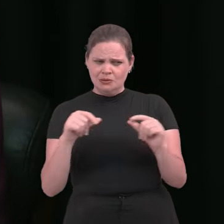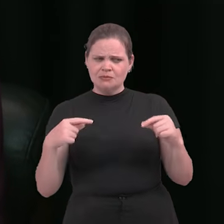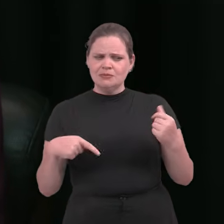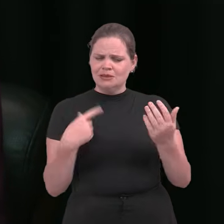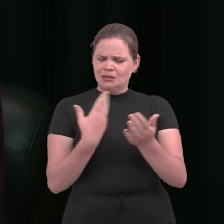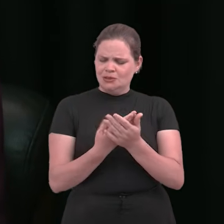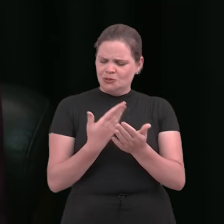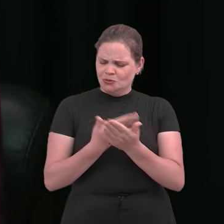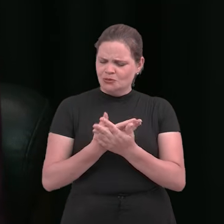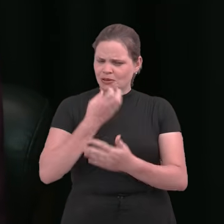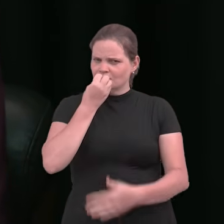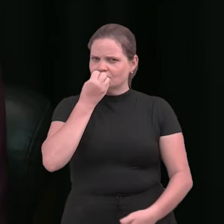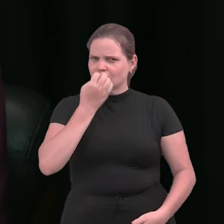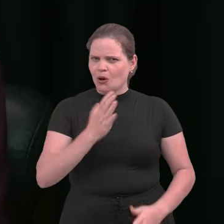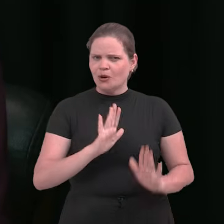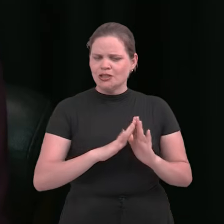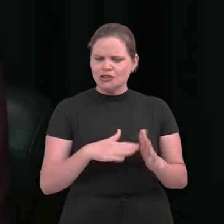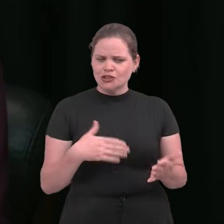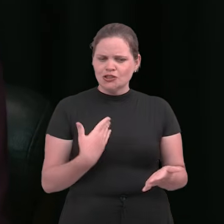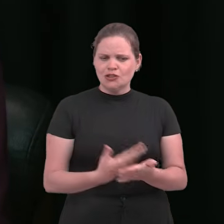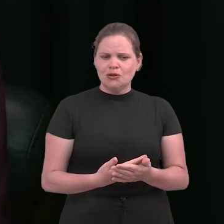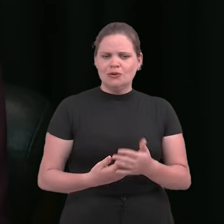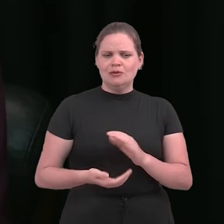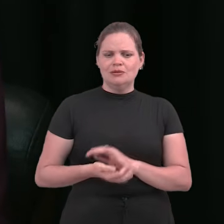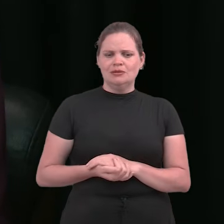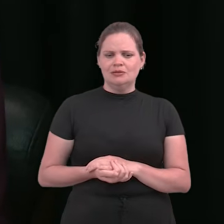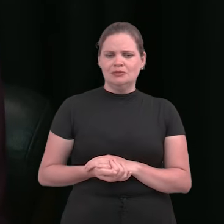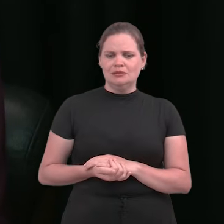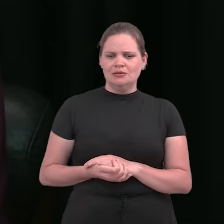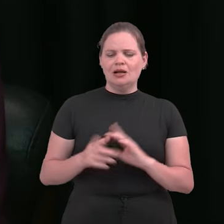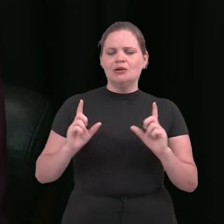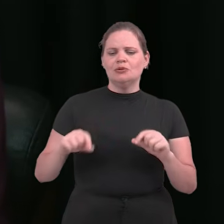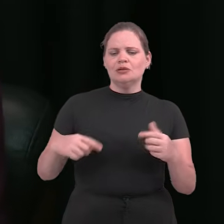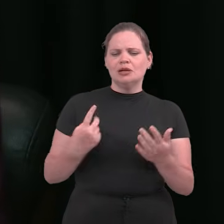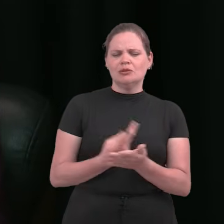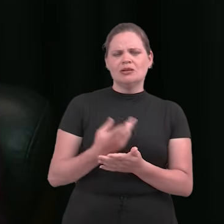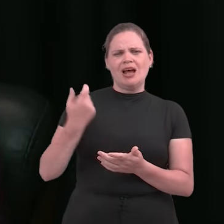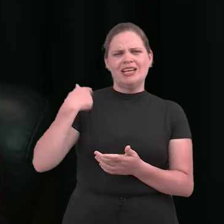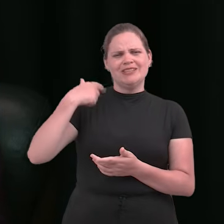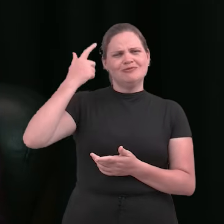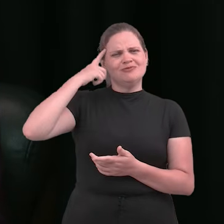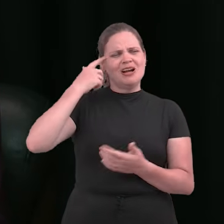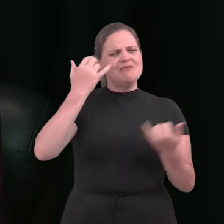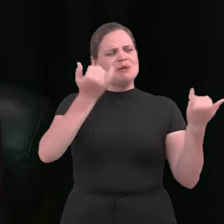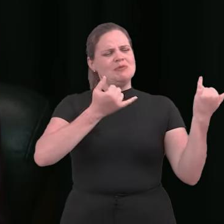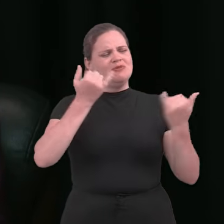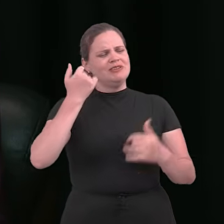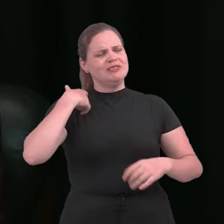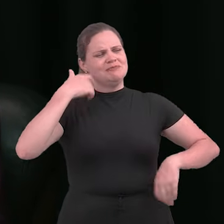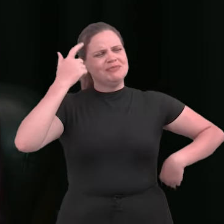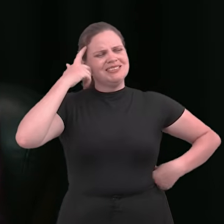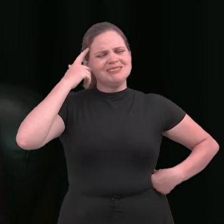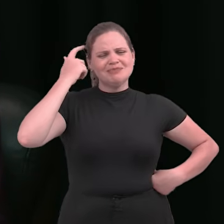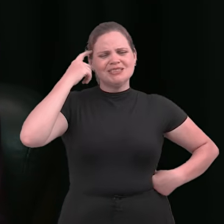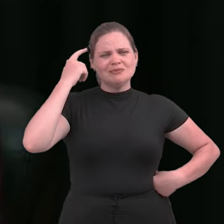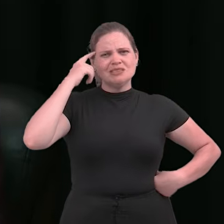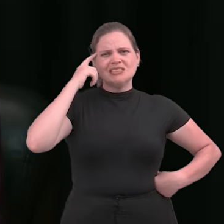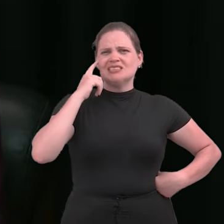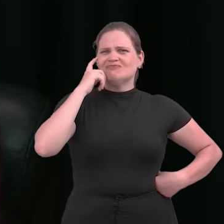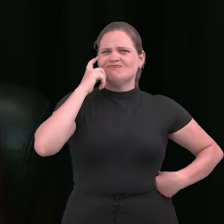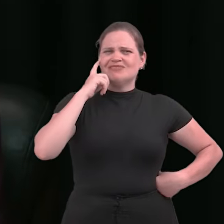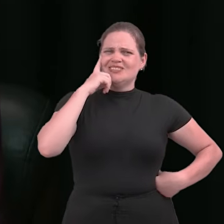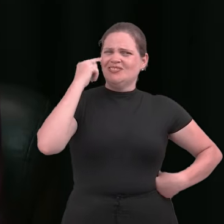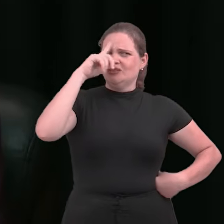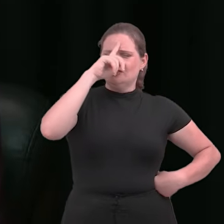que ter estudado numa boa escola. Ah, olha só. E aí foi quando aquilo foi entrando na minha cabeça, aquilo ali, né? Eu fui deixando me levar por